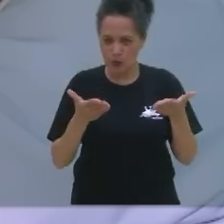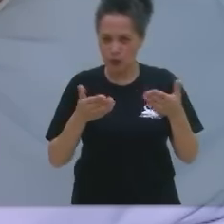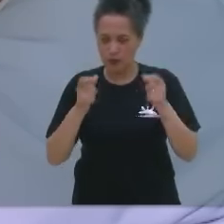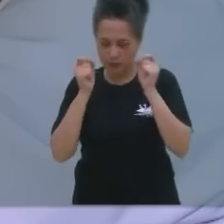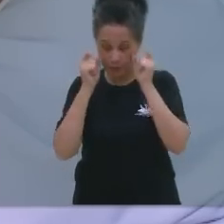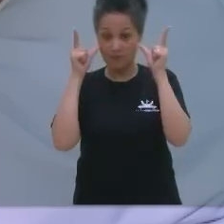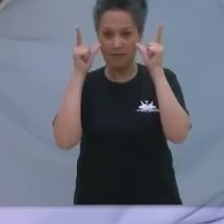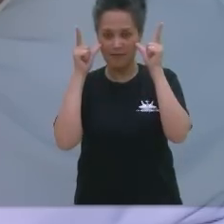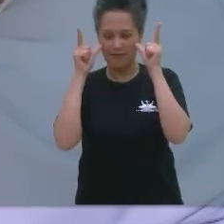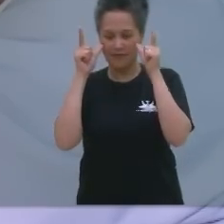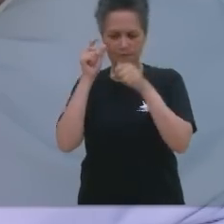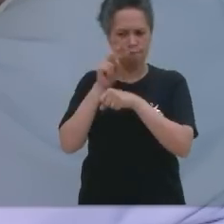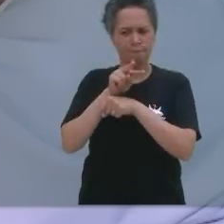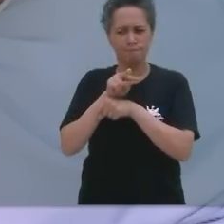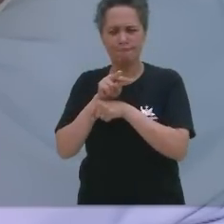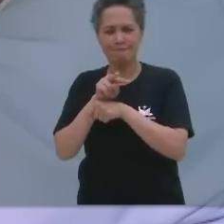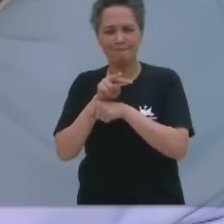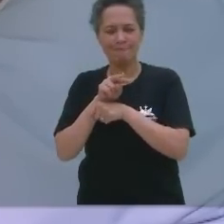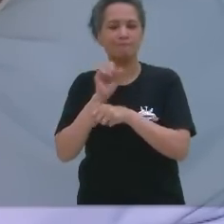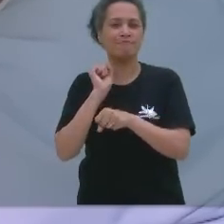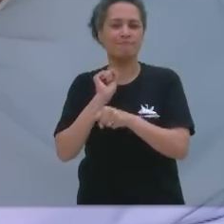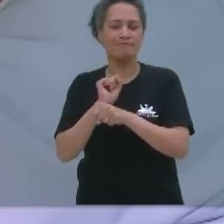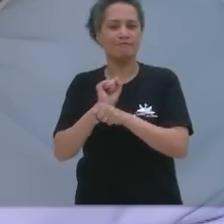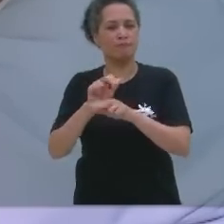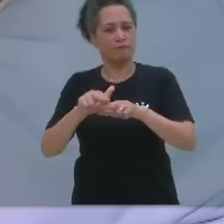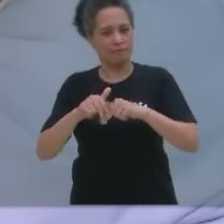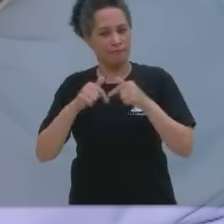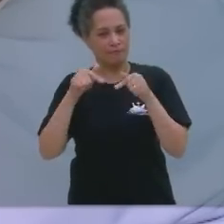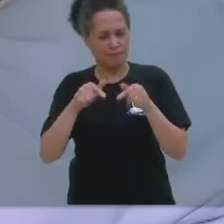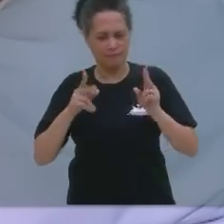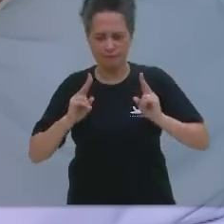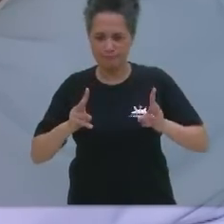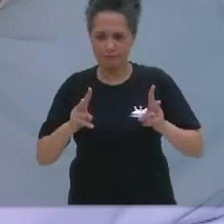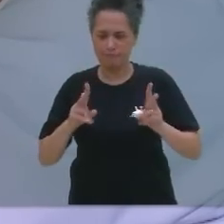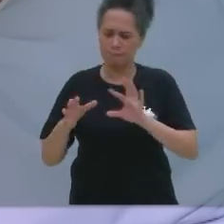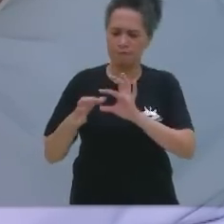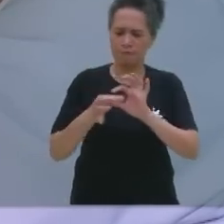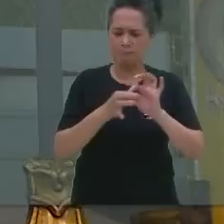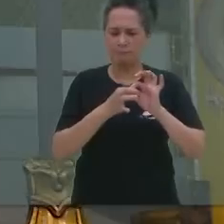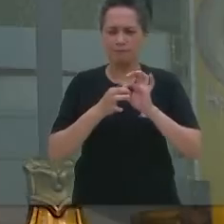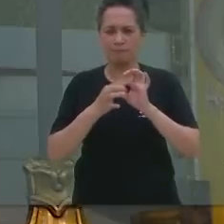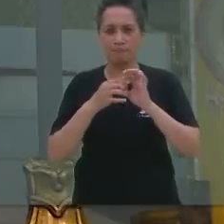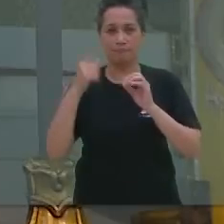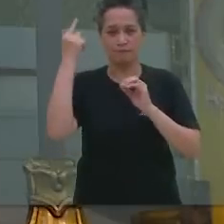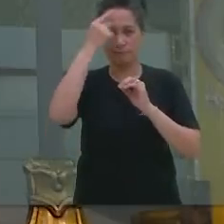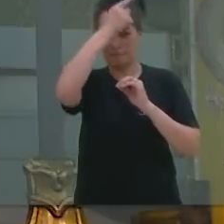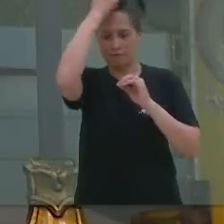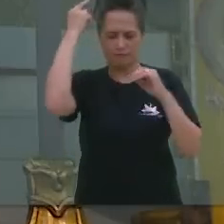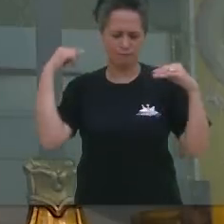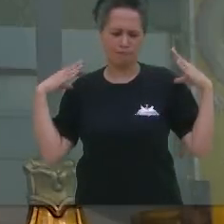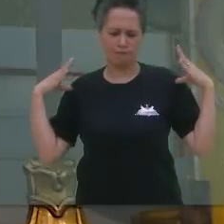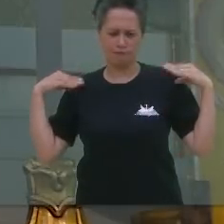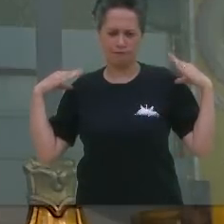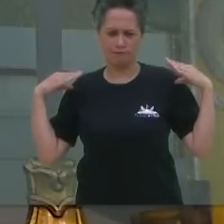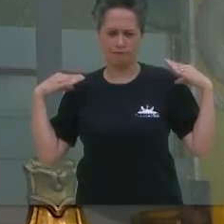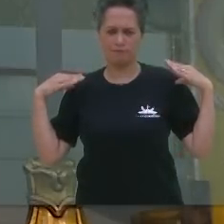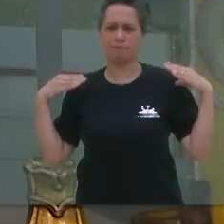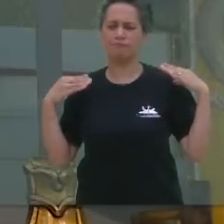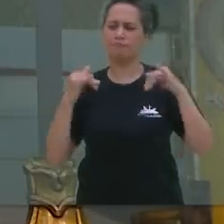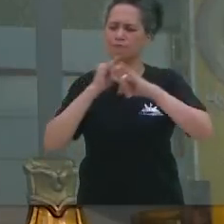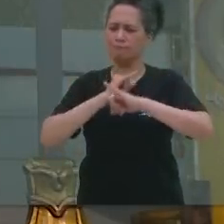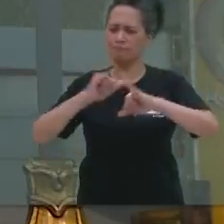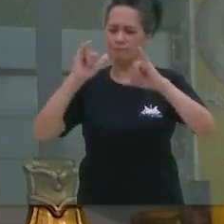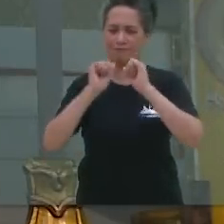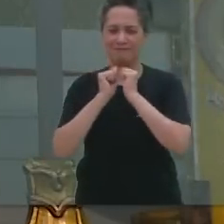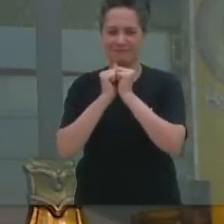vigilantes, esperamos. Por essa razão, agora e sempre, nós nos unimos aos anjos e todos os santos, dizendo